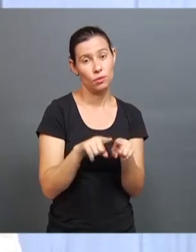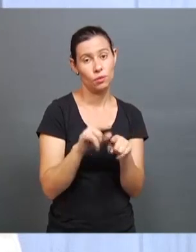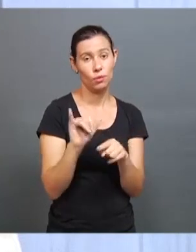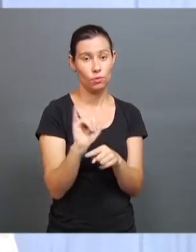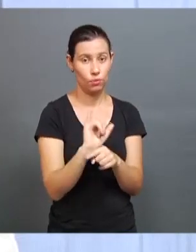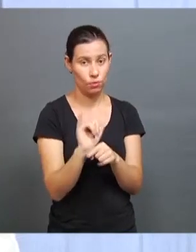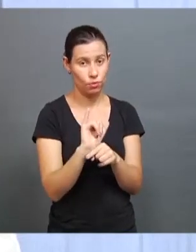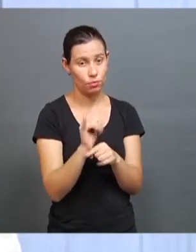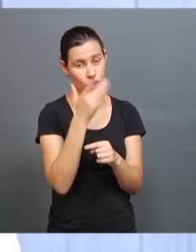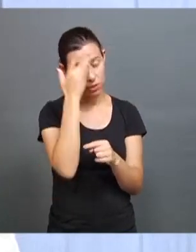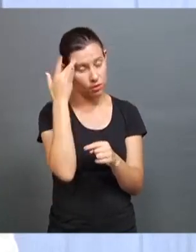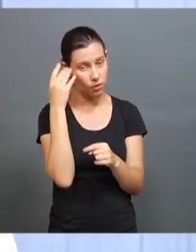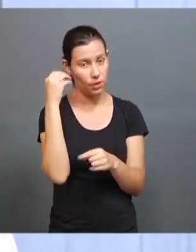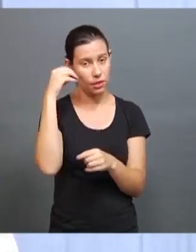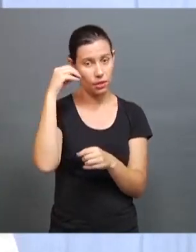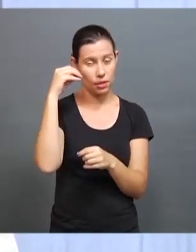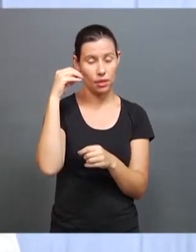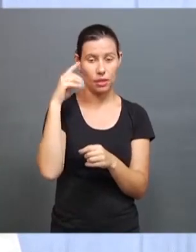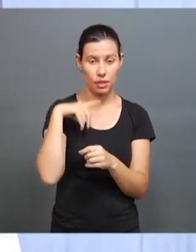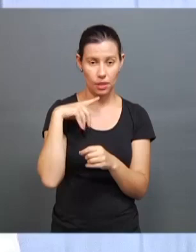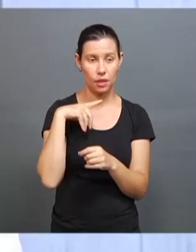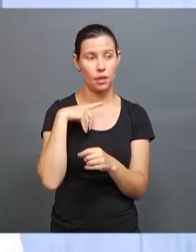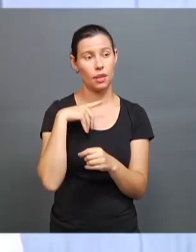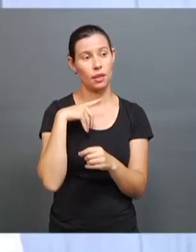conseguir chamar mais atenção das crianças, né?